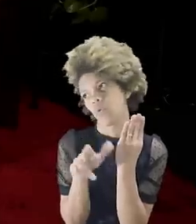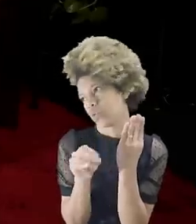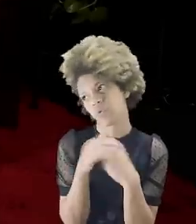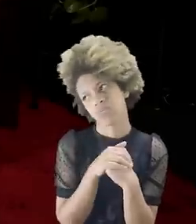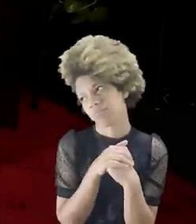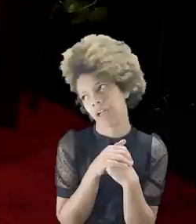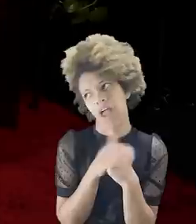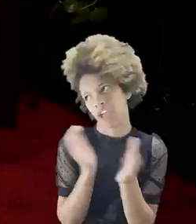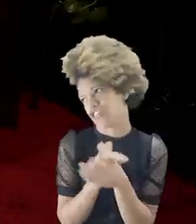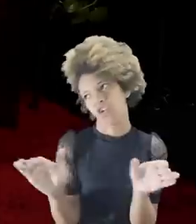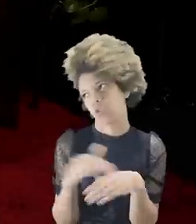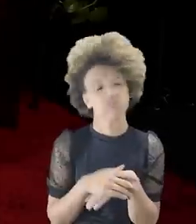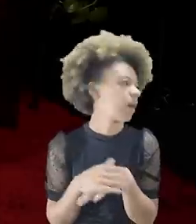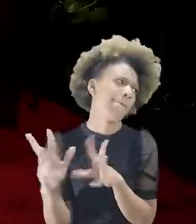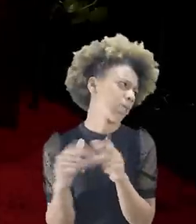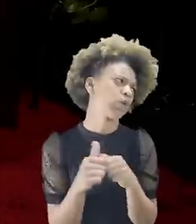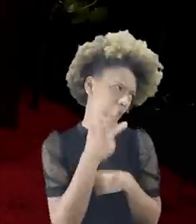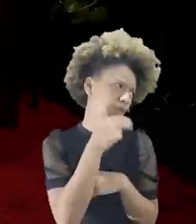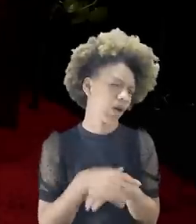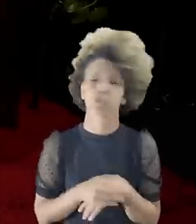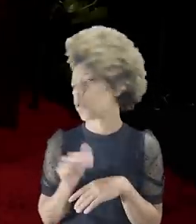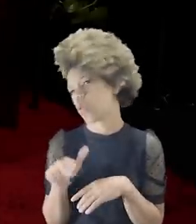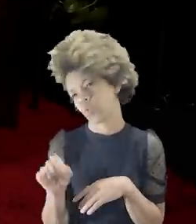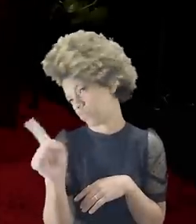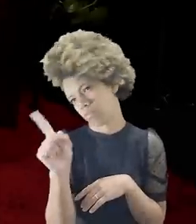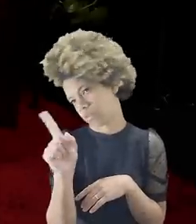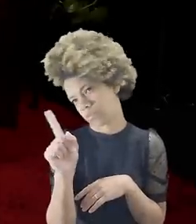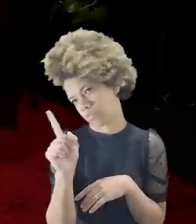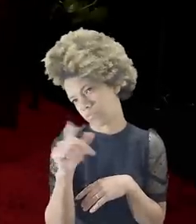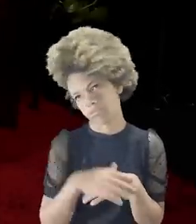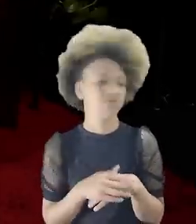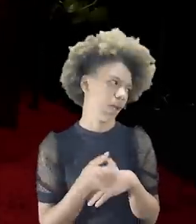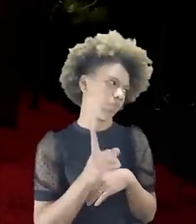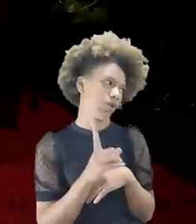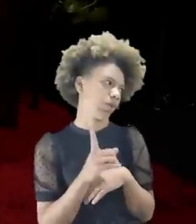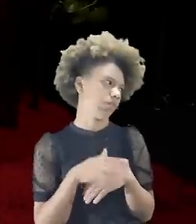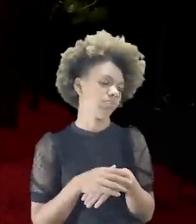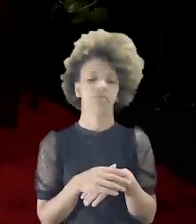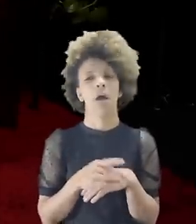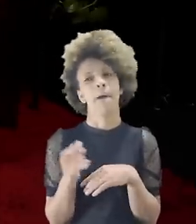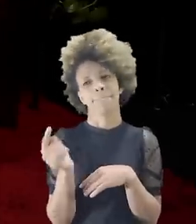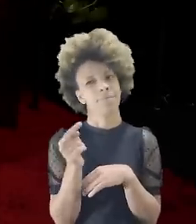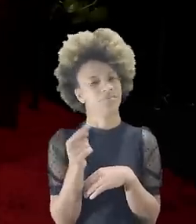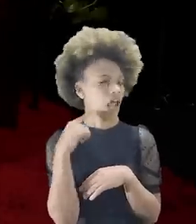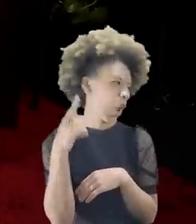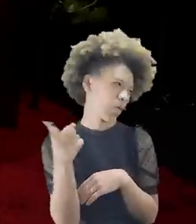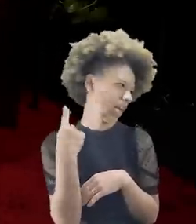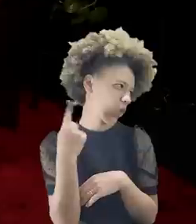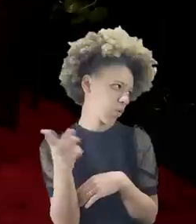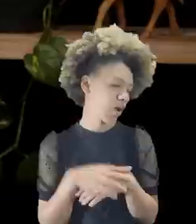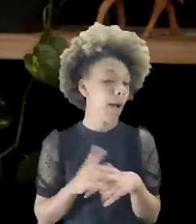Uno é divórcio para todo mundo eu acho não não é não Não Para esse cara aqui que é louco